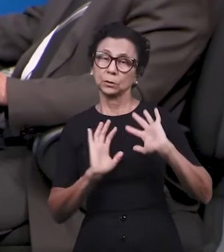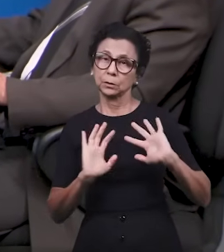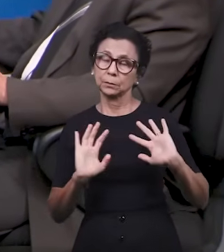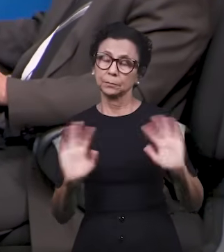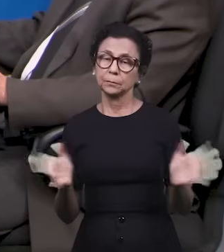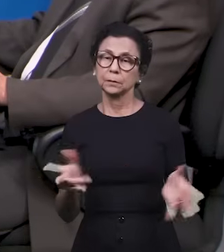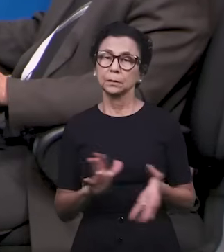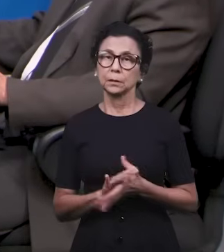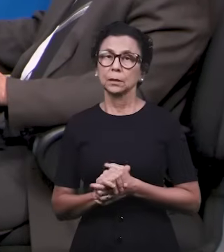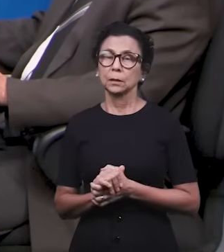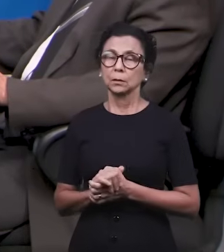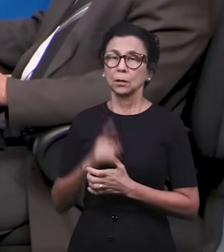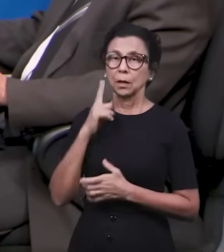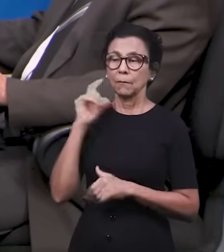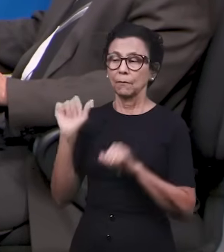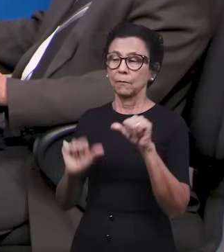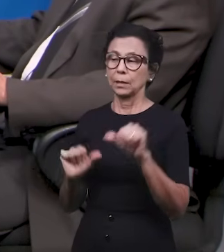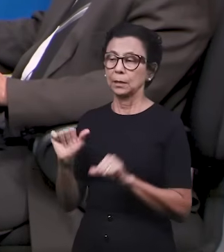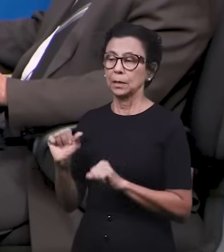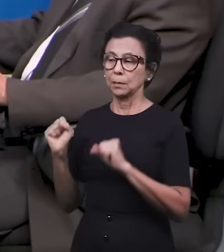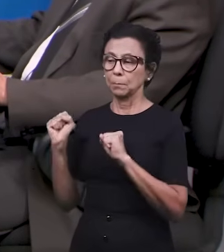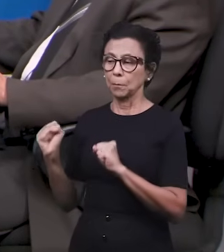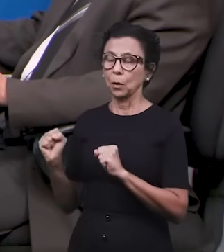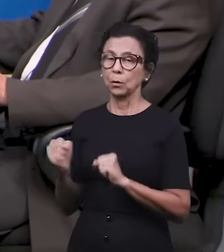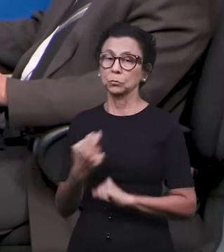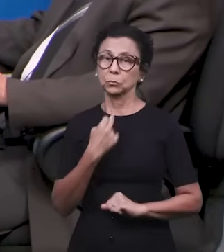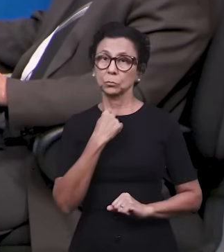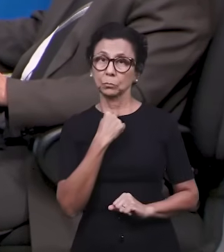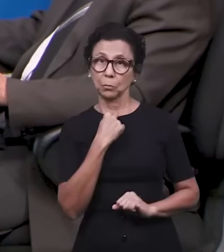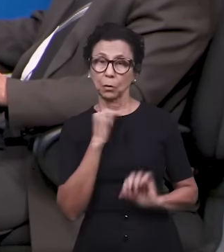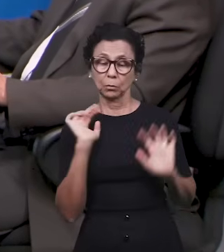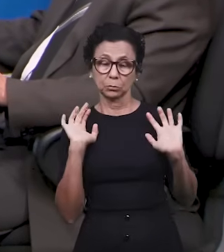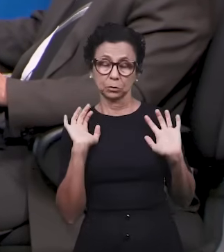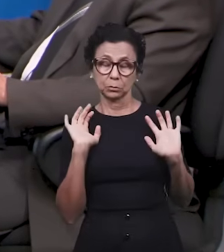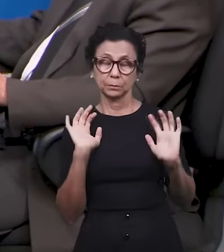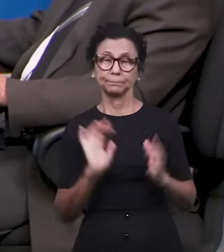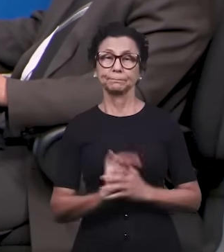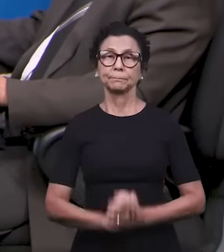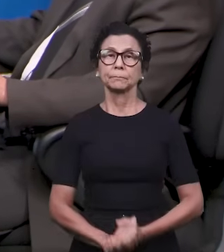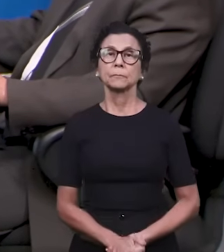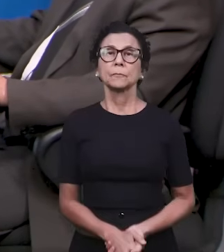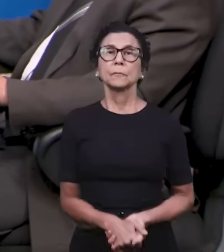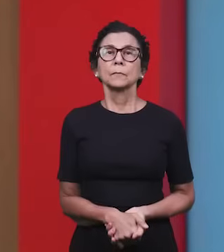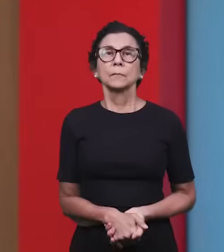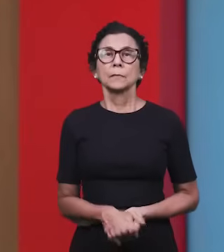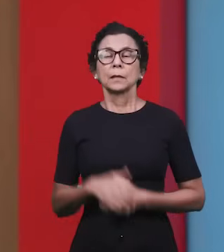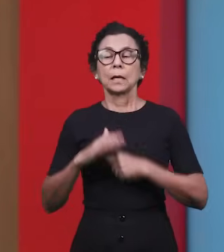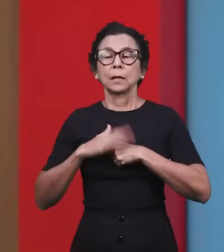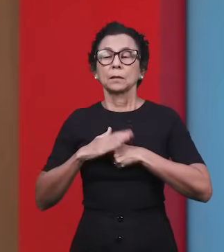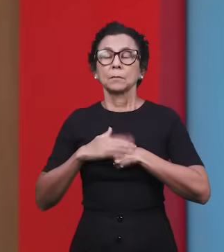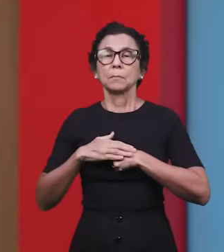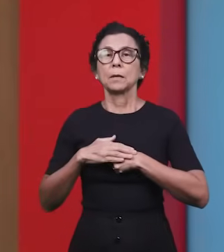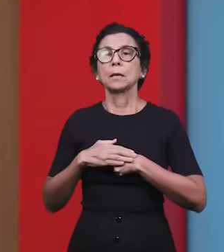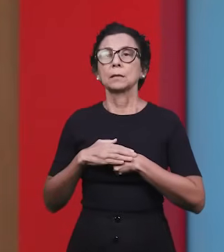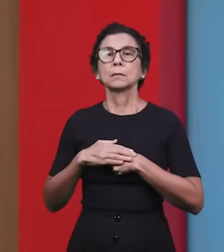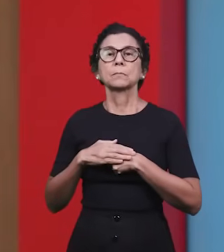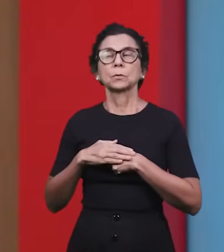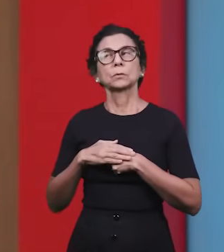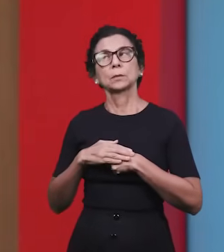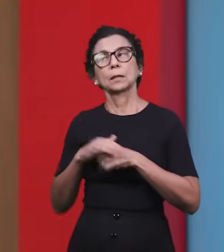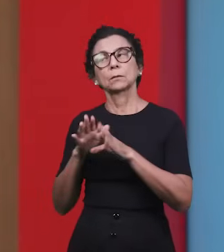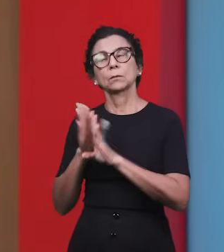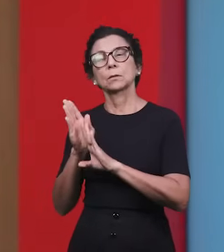né? Aquilo que ele pode tratar e aquilo que ele deve levar ao ministério para se ter um